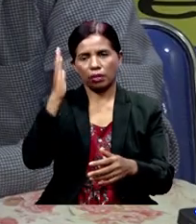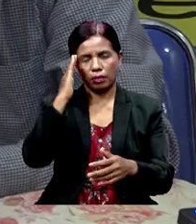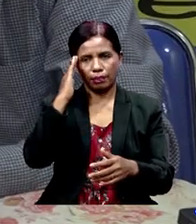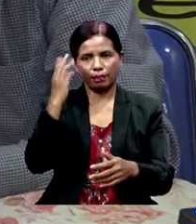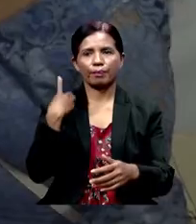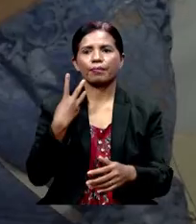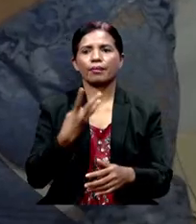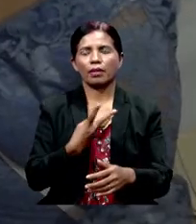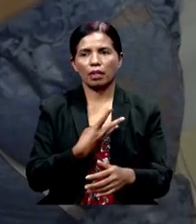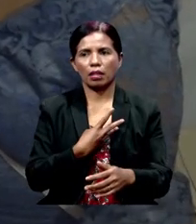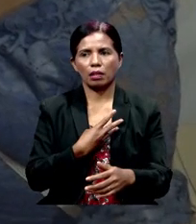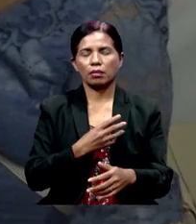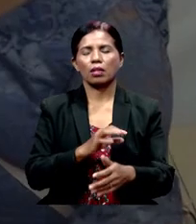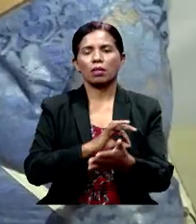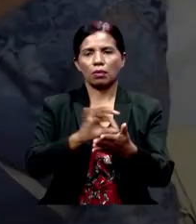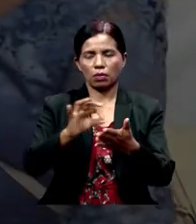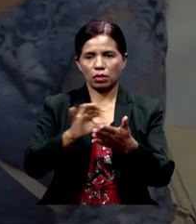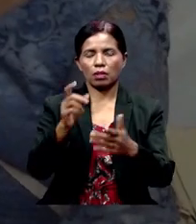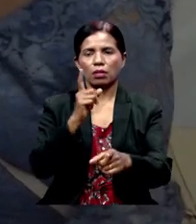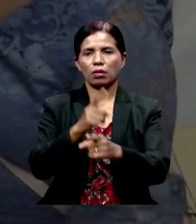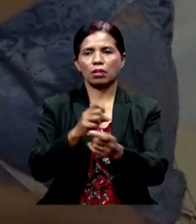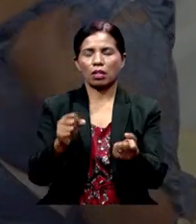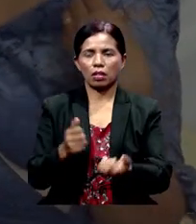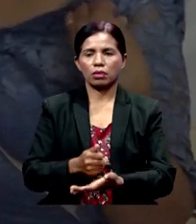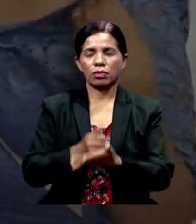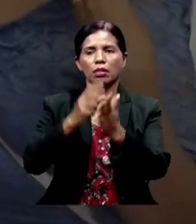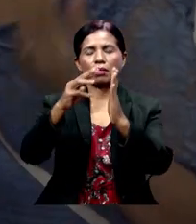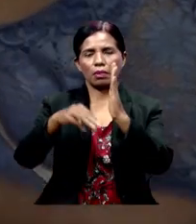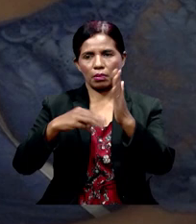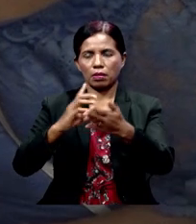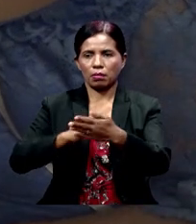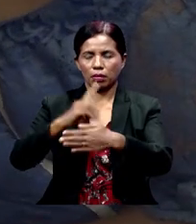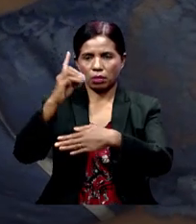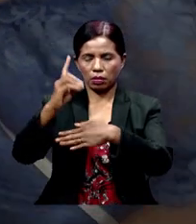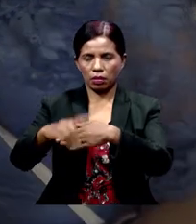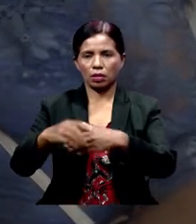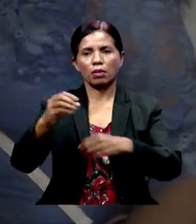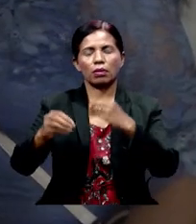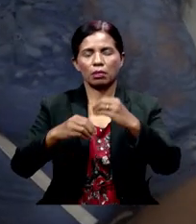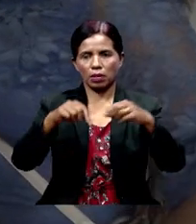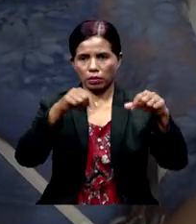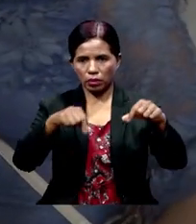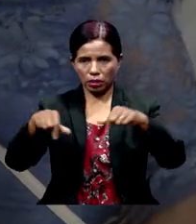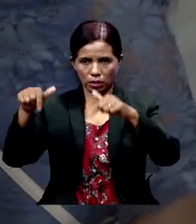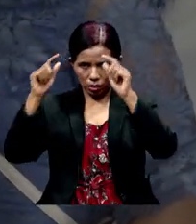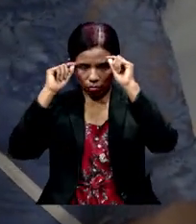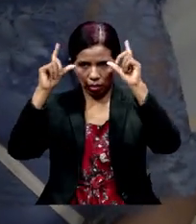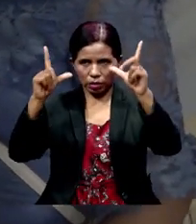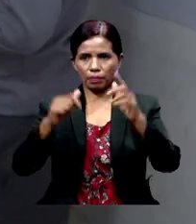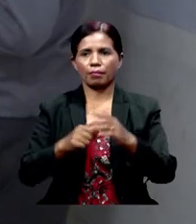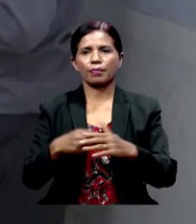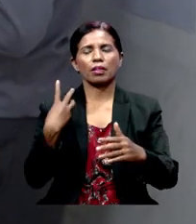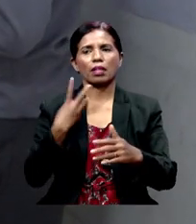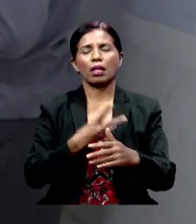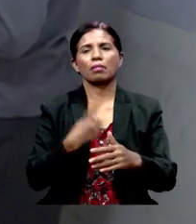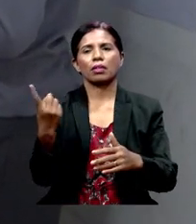mim conta teve o apoio média para desenvolvimento do assunto de deficiência de Timor-Leste. A mim sempre